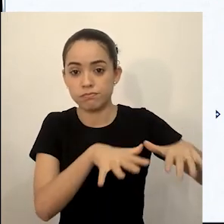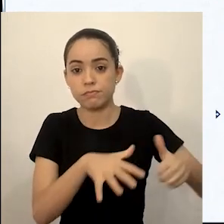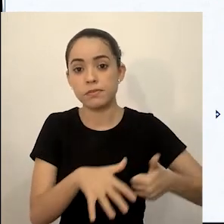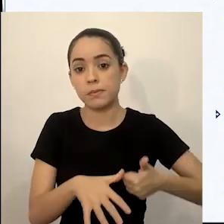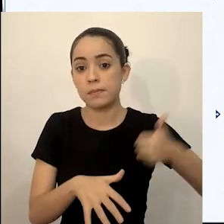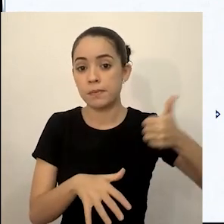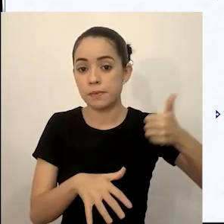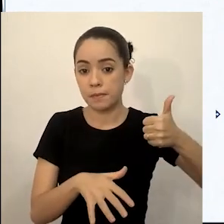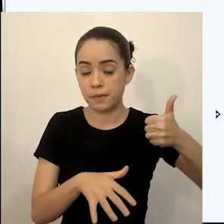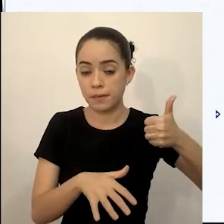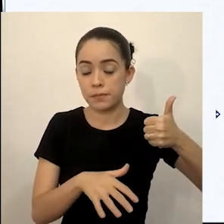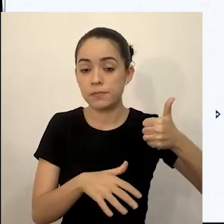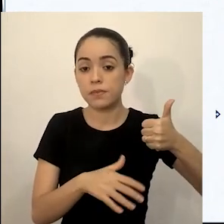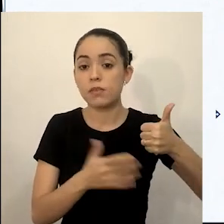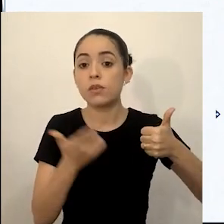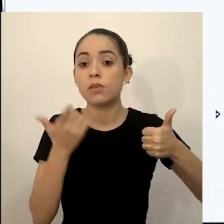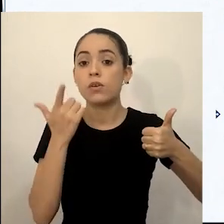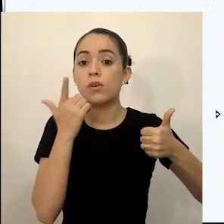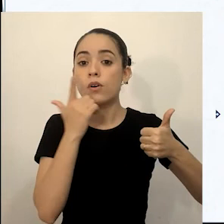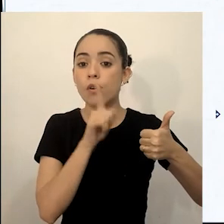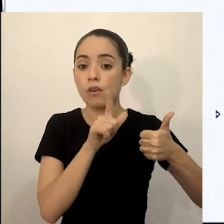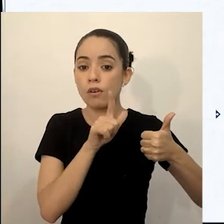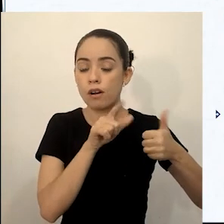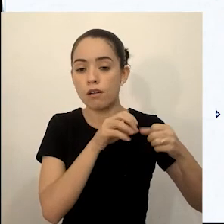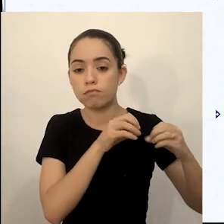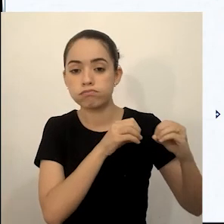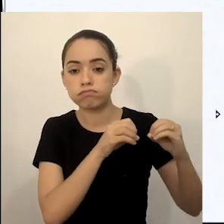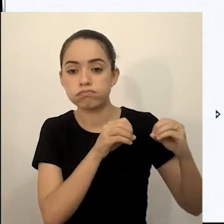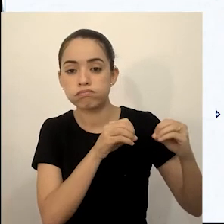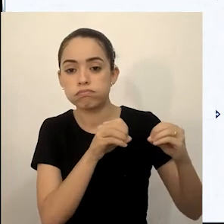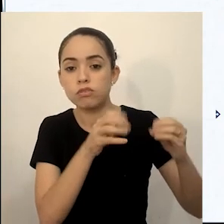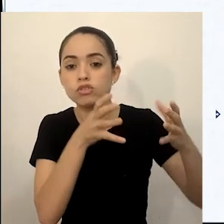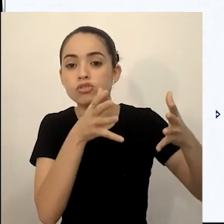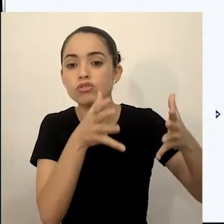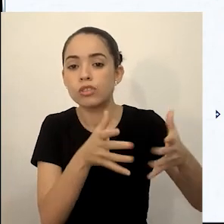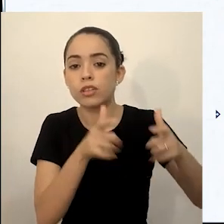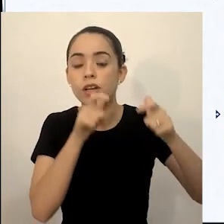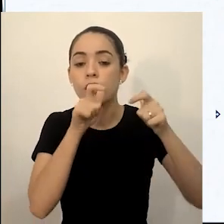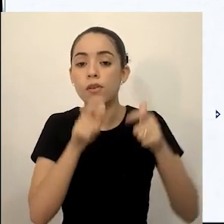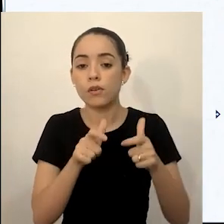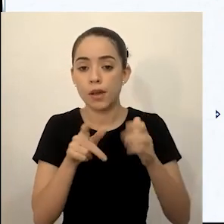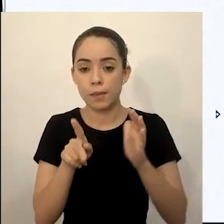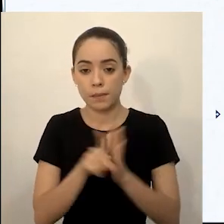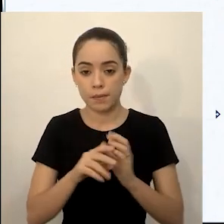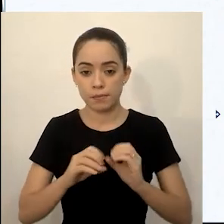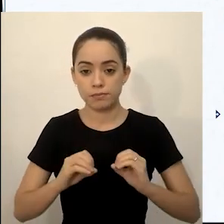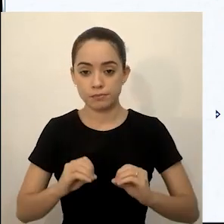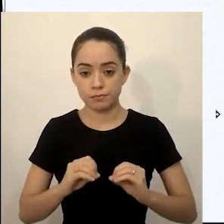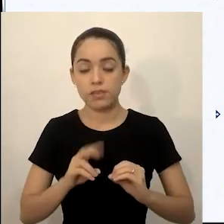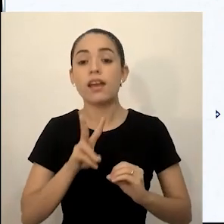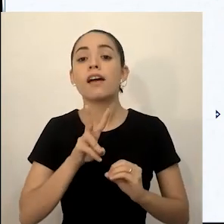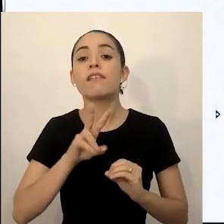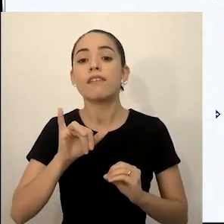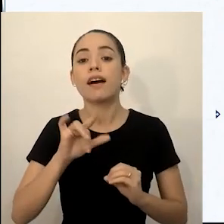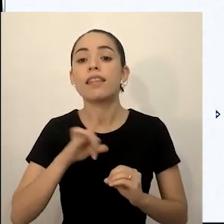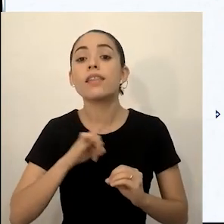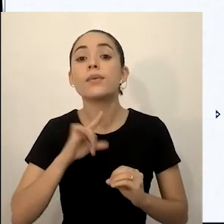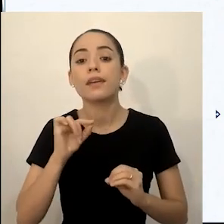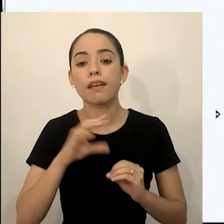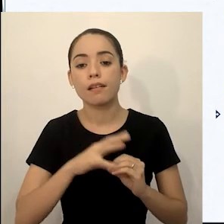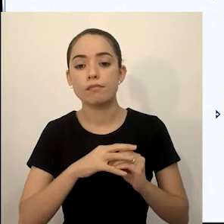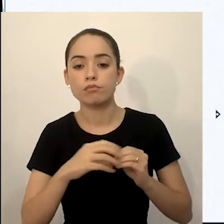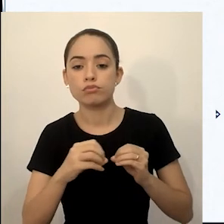ao chegarem no local da gônada, irão povoá-la por mitoses